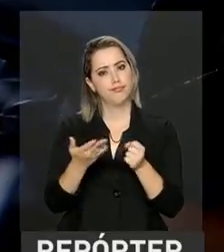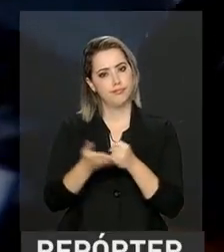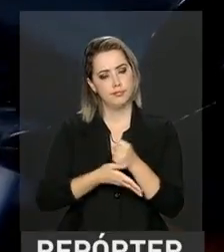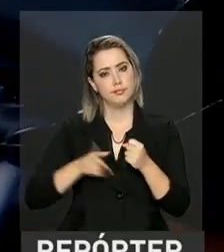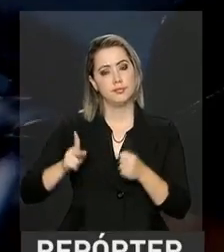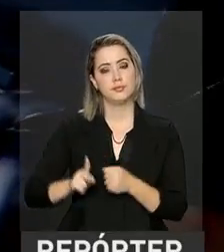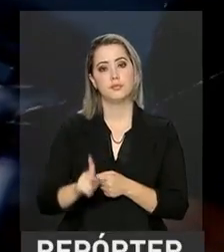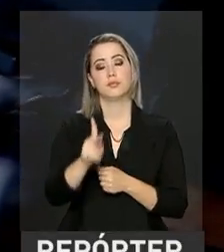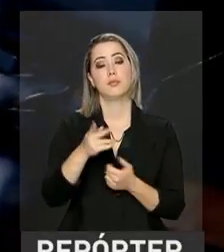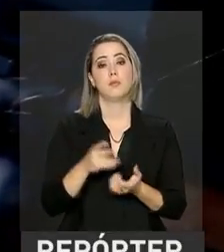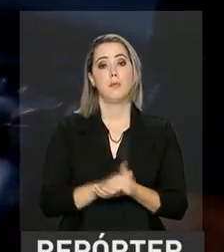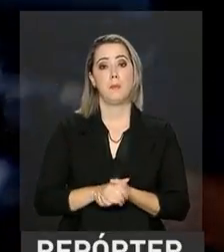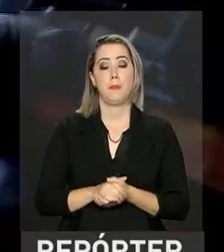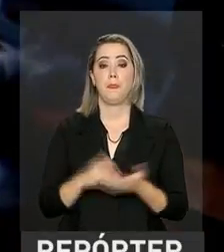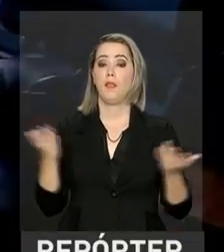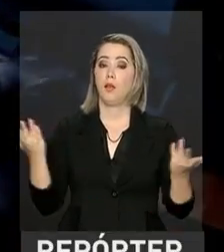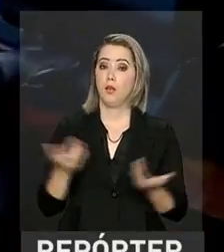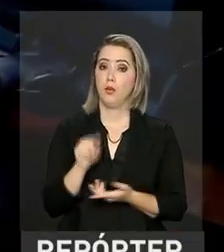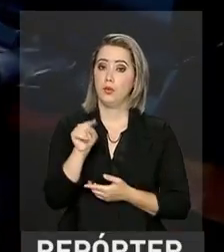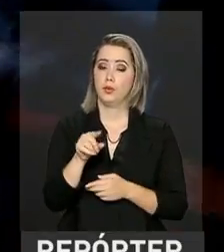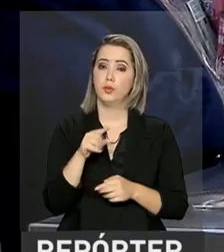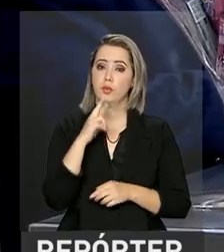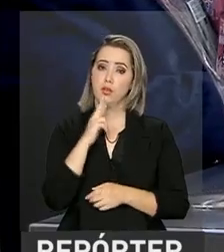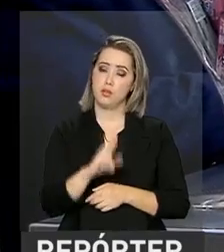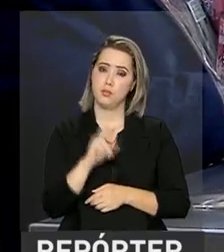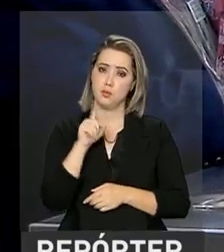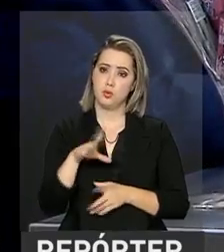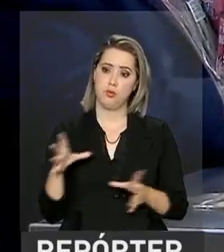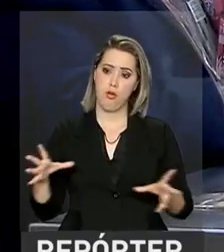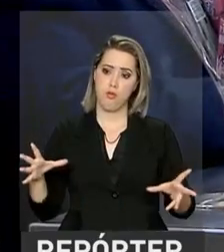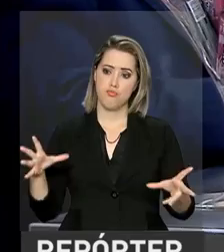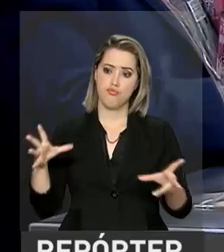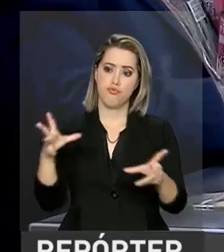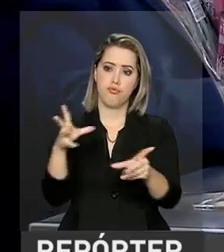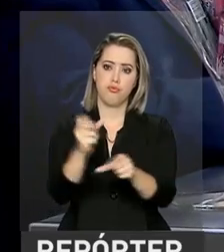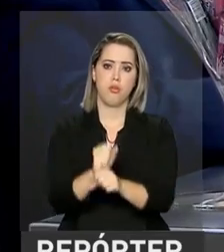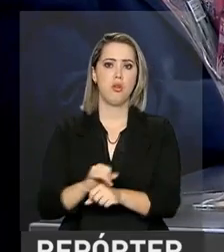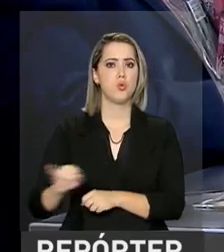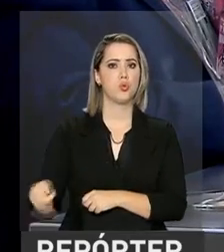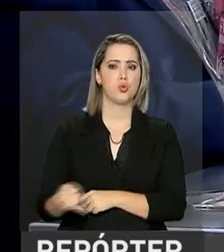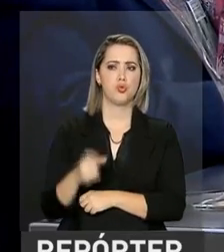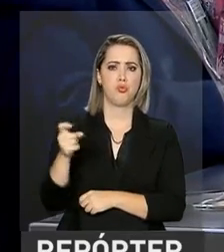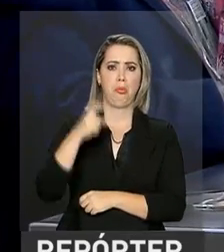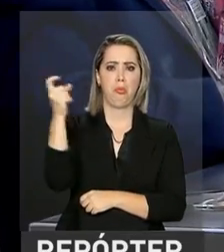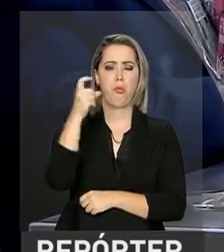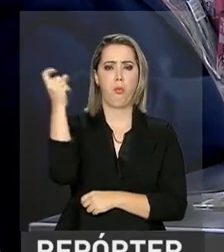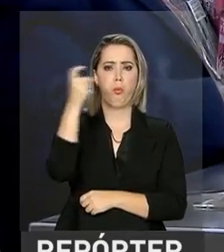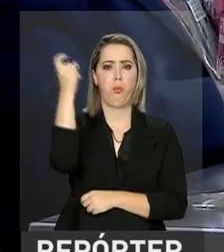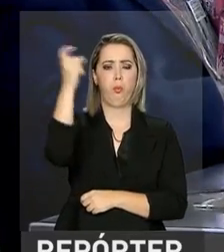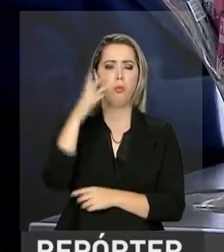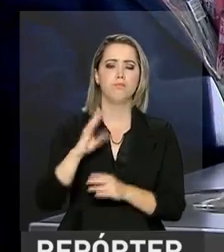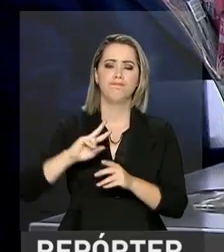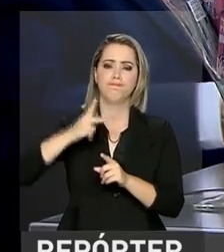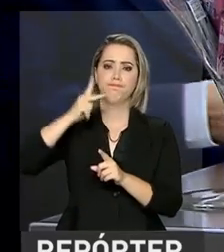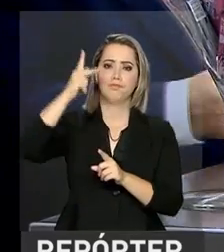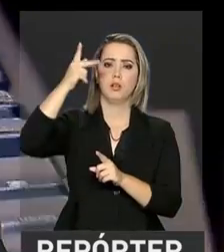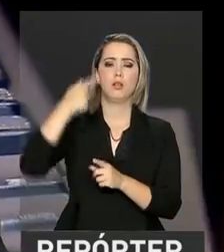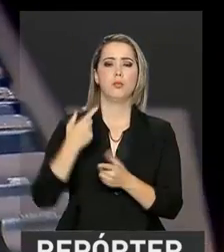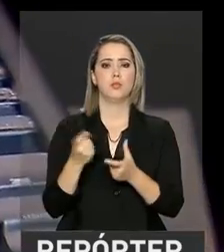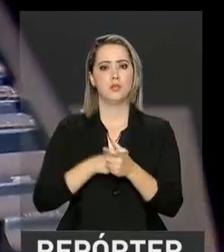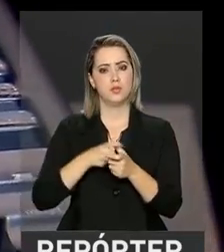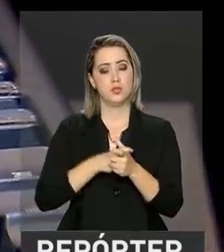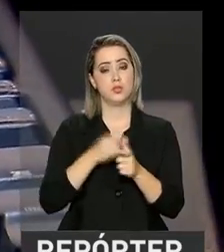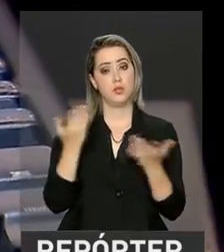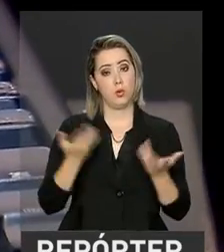mínimo a cada fatura a prática resultava no acúmulo da dívida com os juros mensais e aumentava a inadimplência